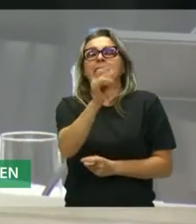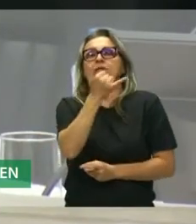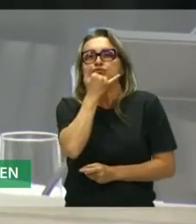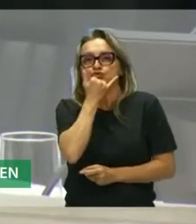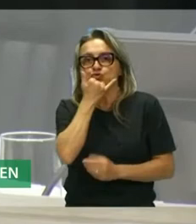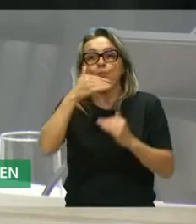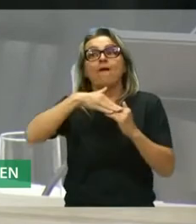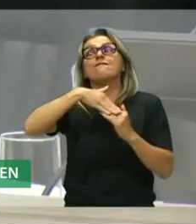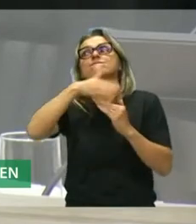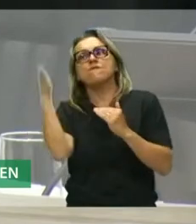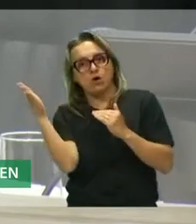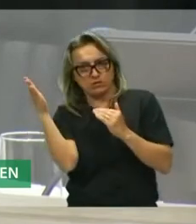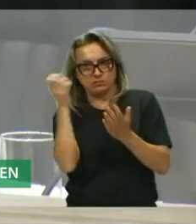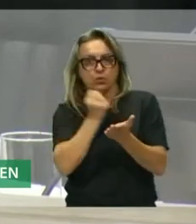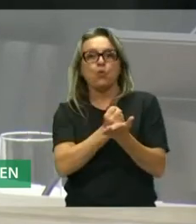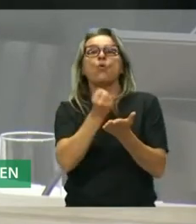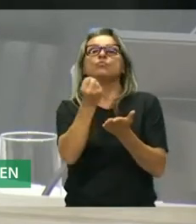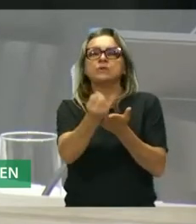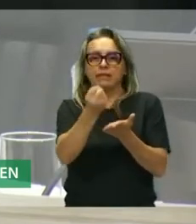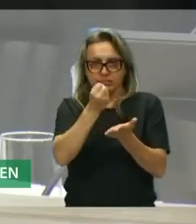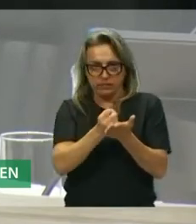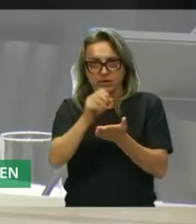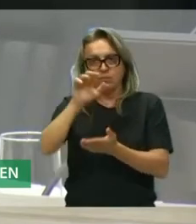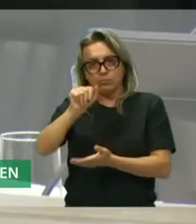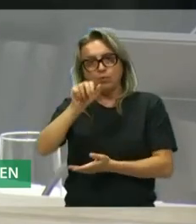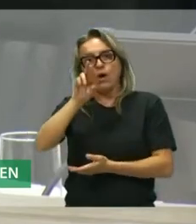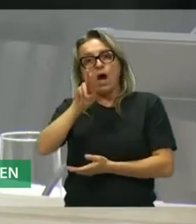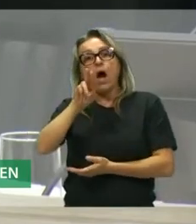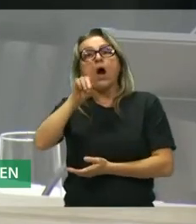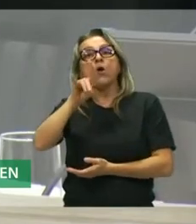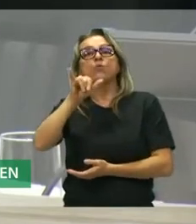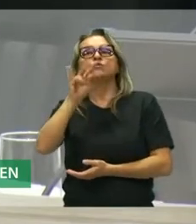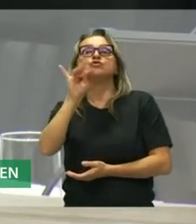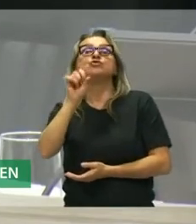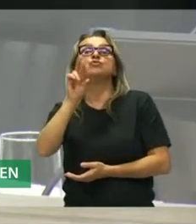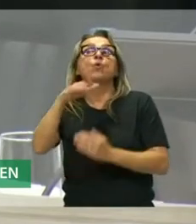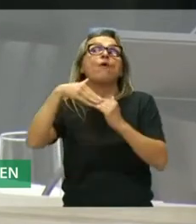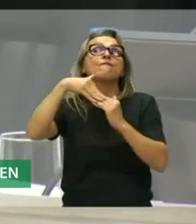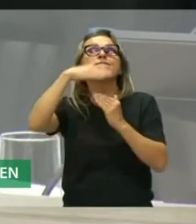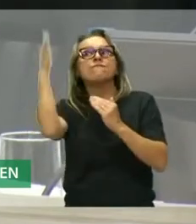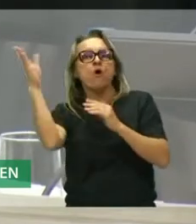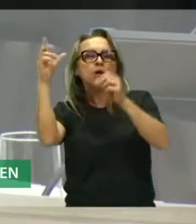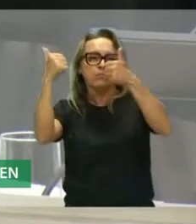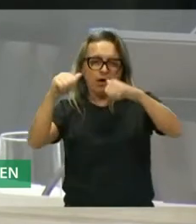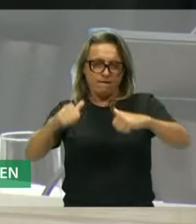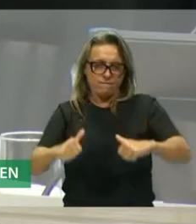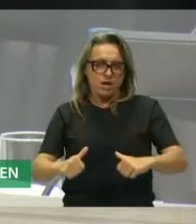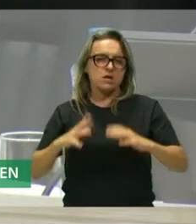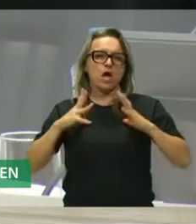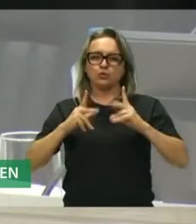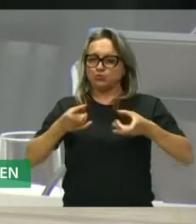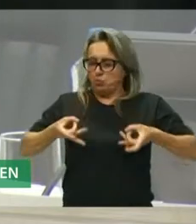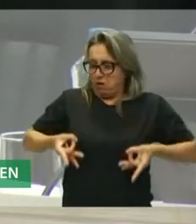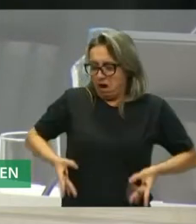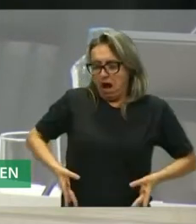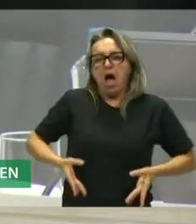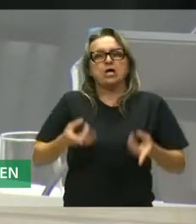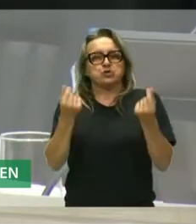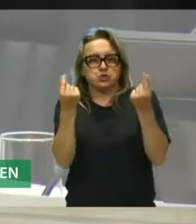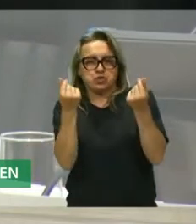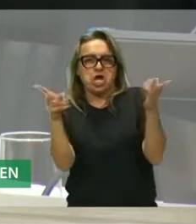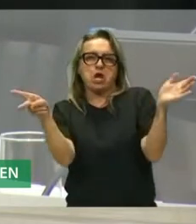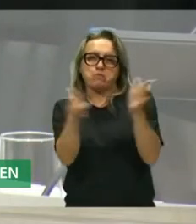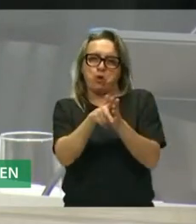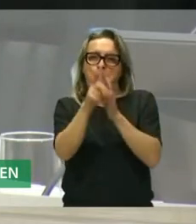externa, contratamos um auditor externo para avaliar as nossas contas, as nossas receitas, essa questão